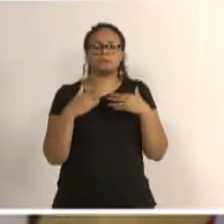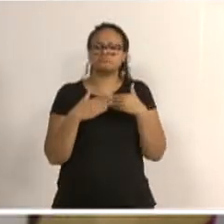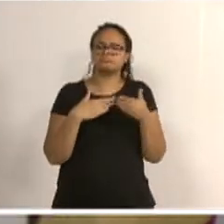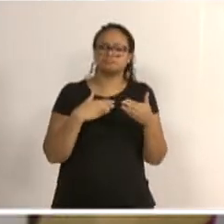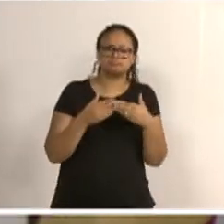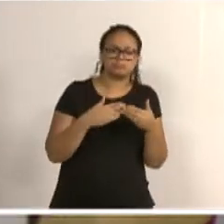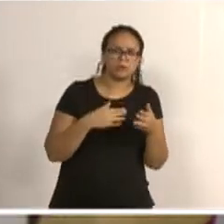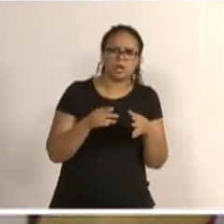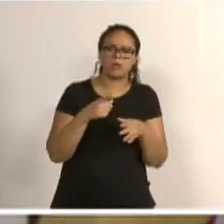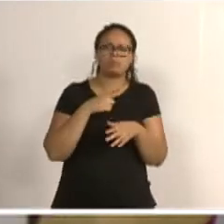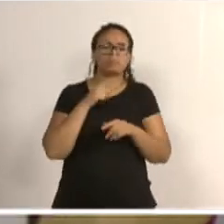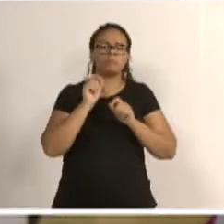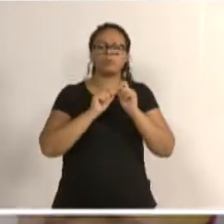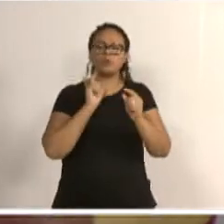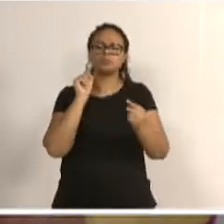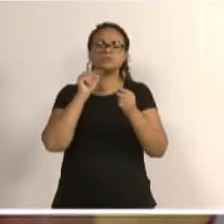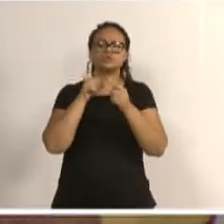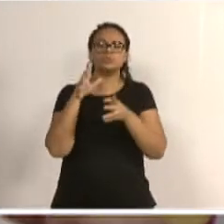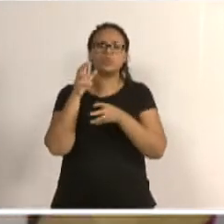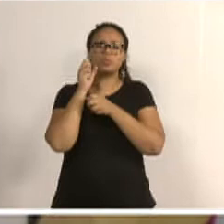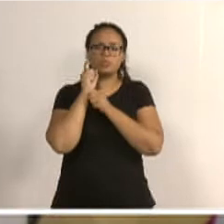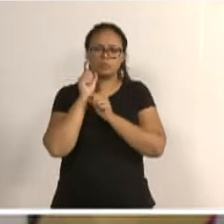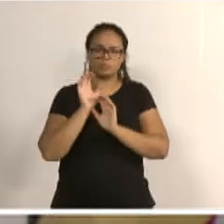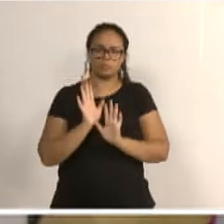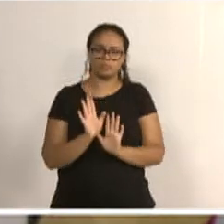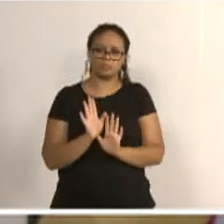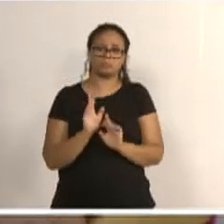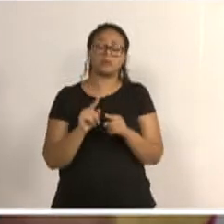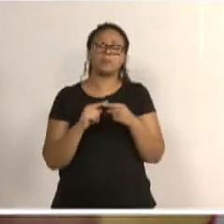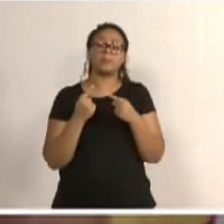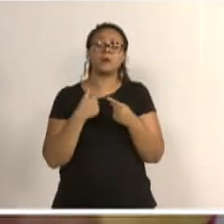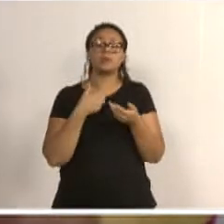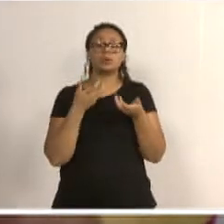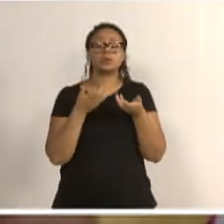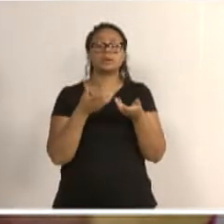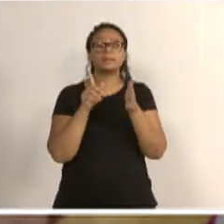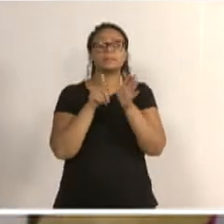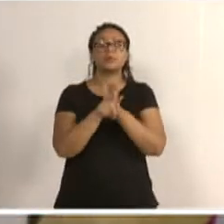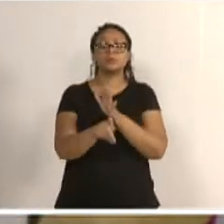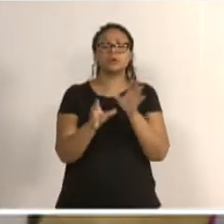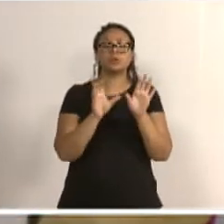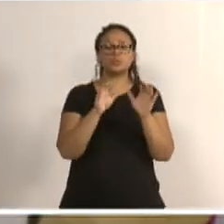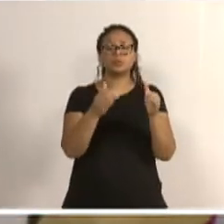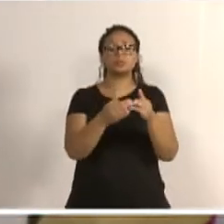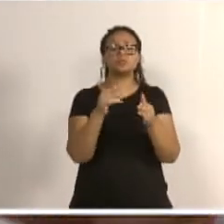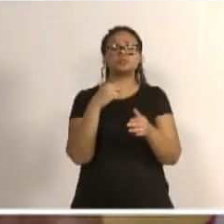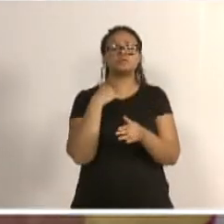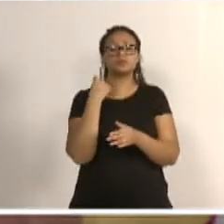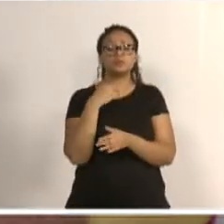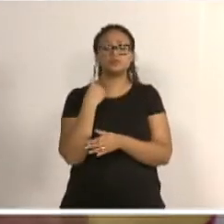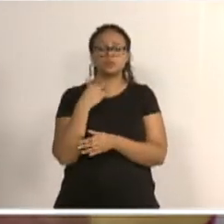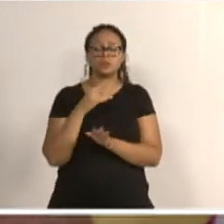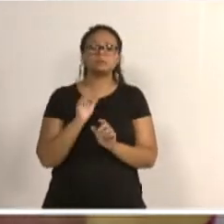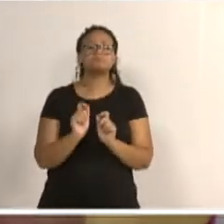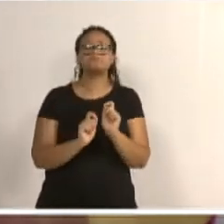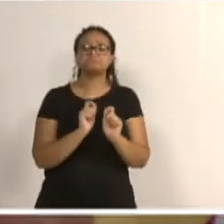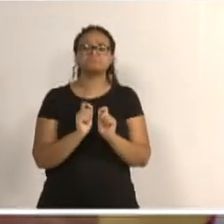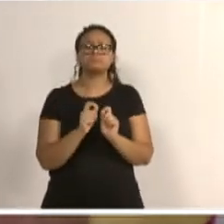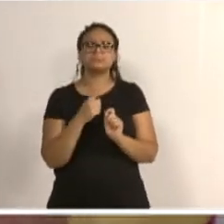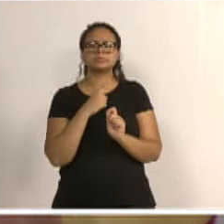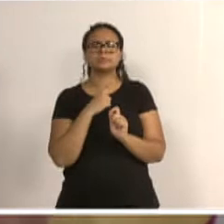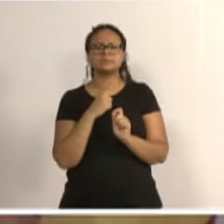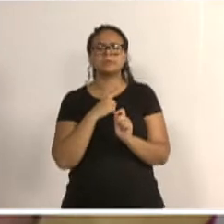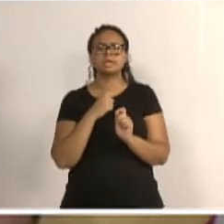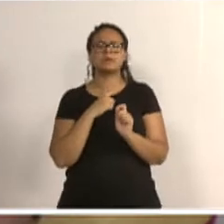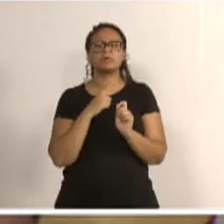uma prospecção de, entre aspas, clientes. Eu gostaria de perguntar aqui para a comissão, para os vereadores, ou quem de direito responder, se existe